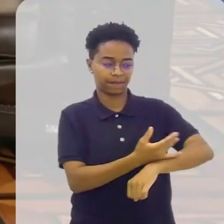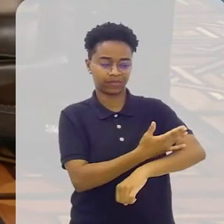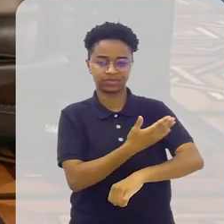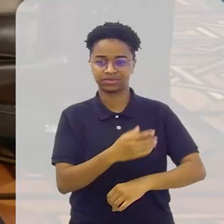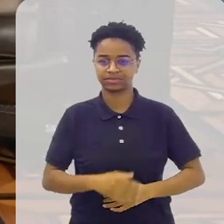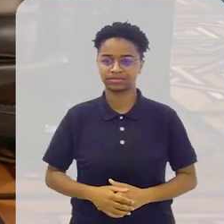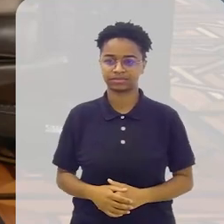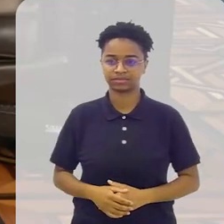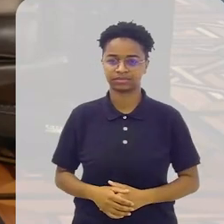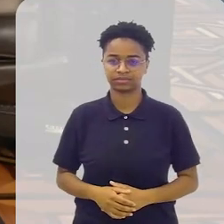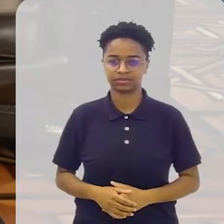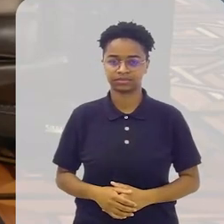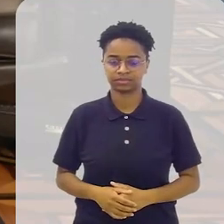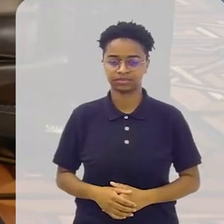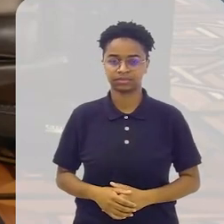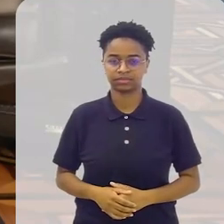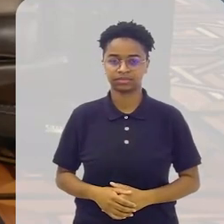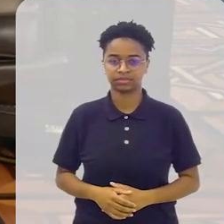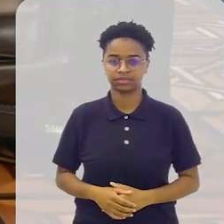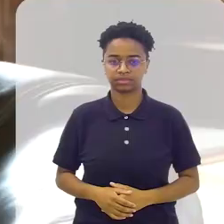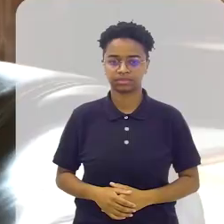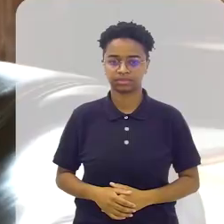isso Camila